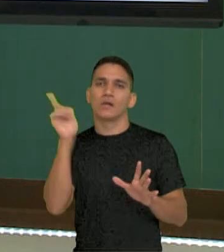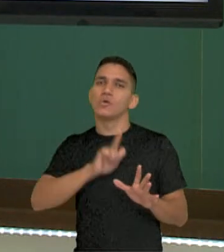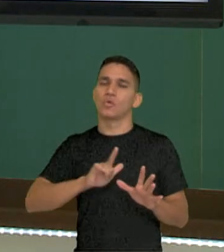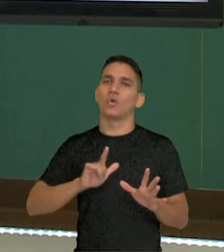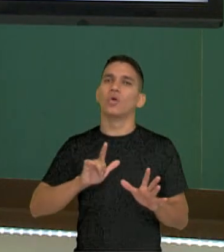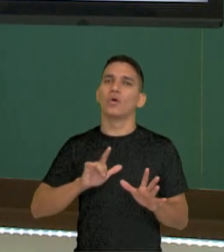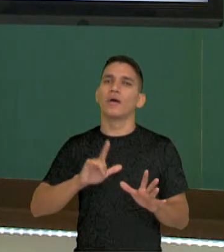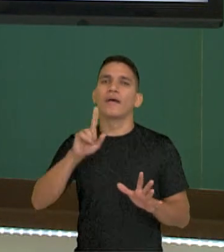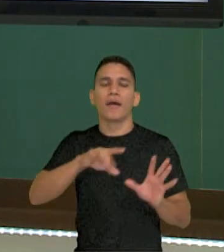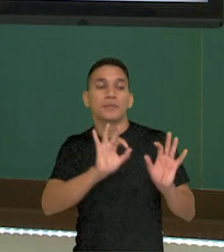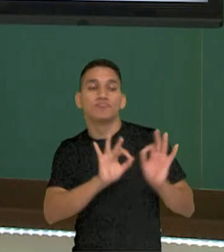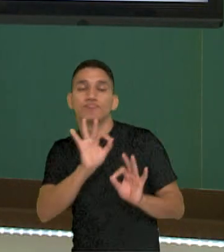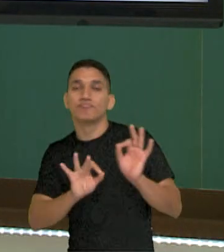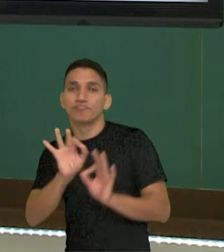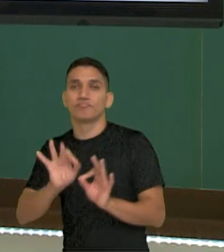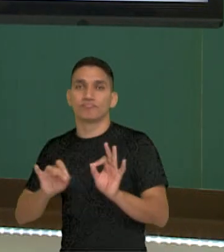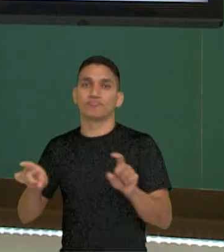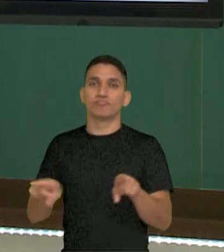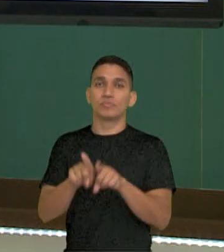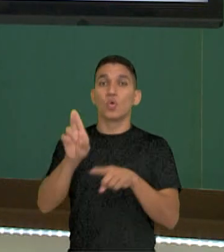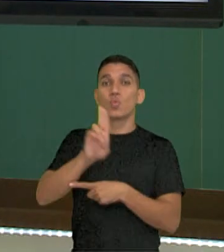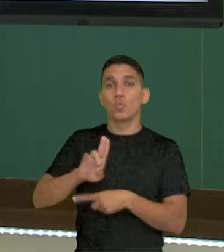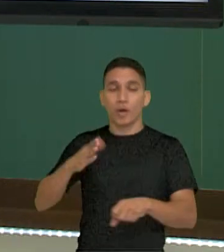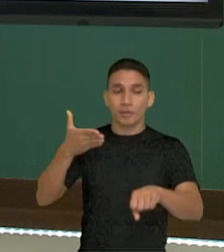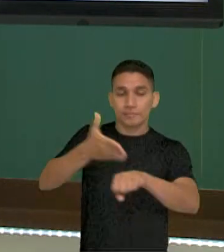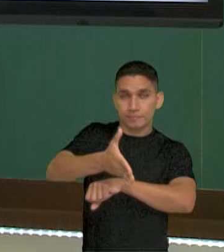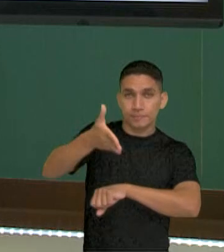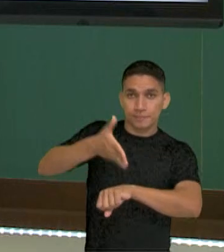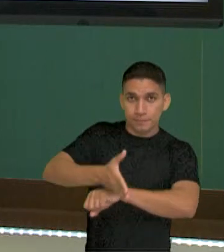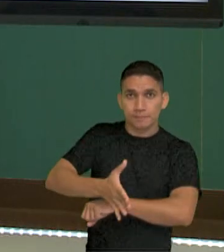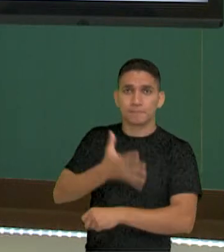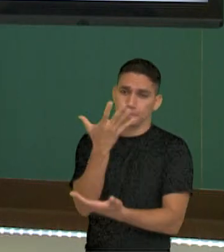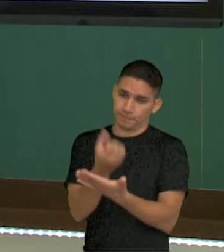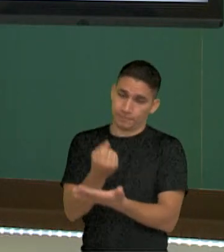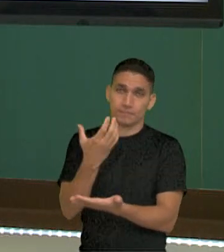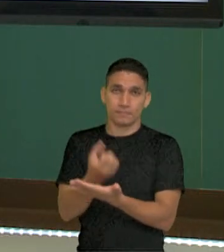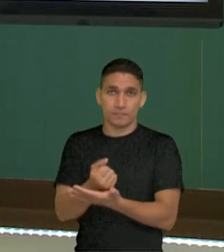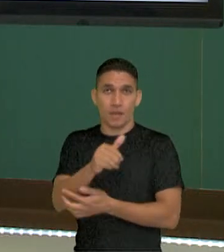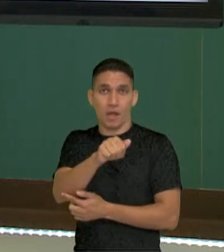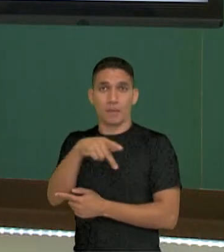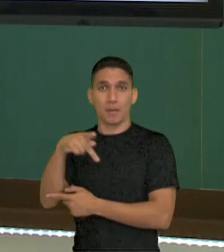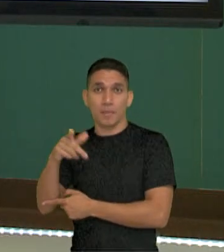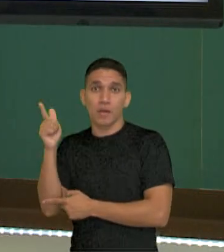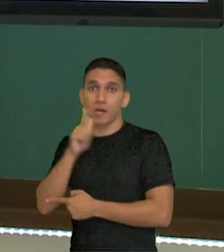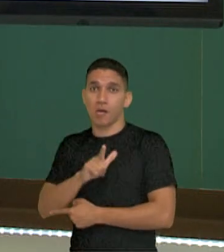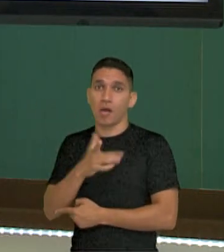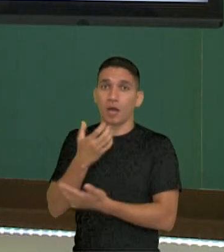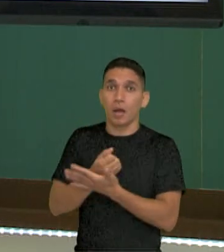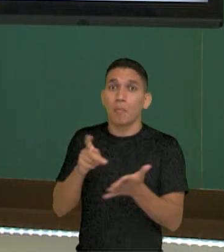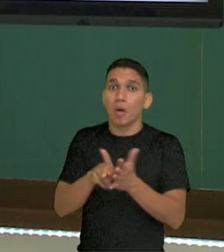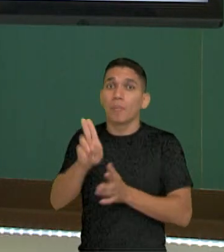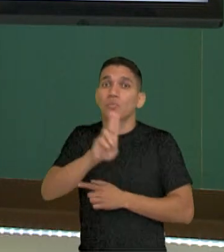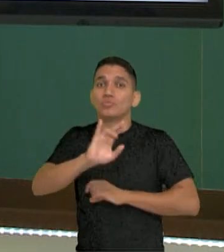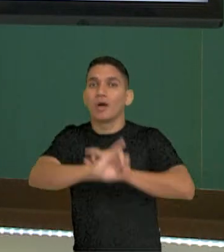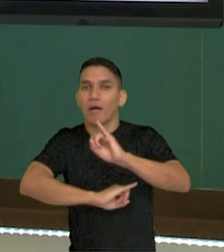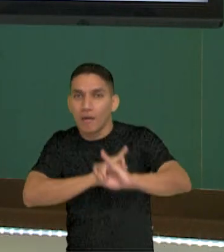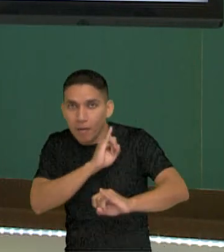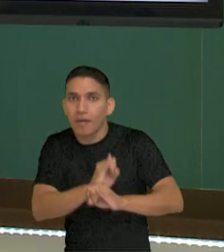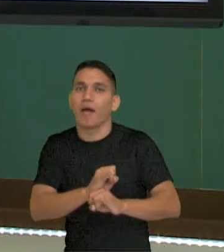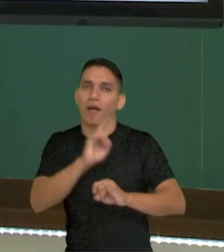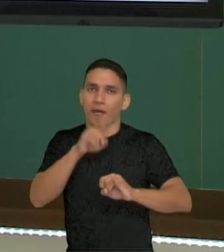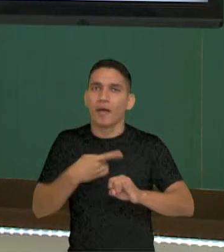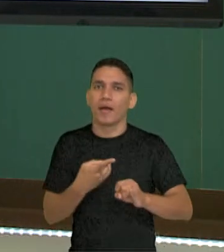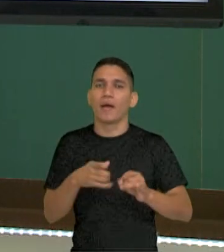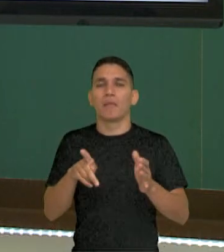disponível, são programas, que a gente pode acessar, baixar o aplicativo, tendo acesso, à internet, a uma